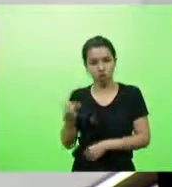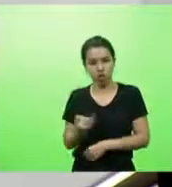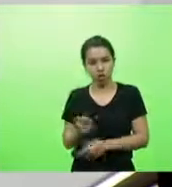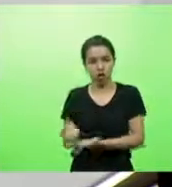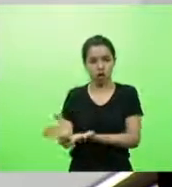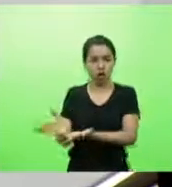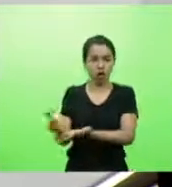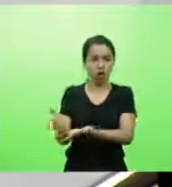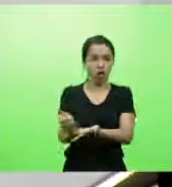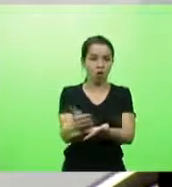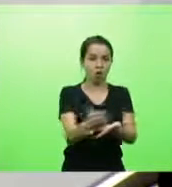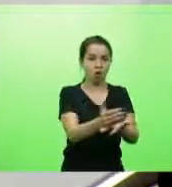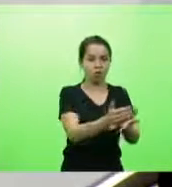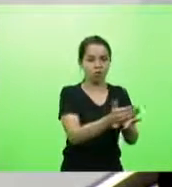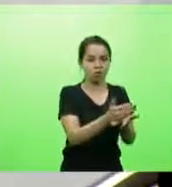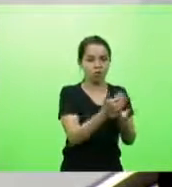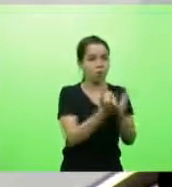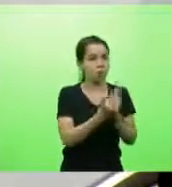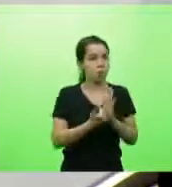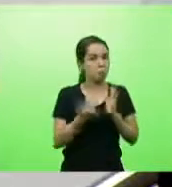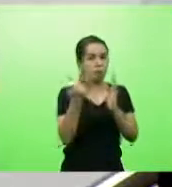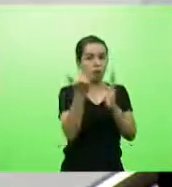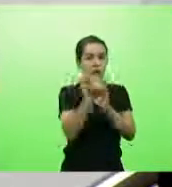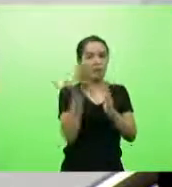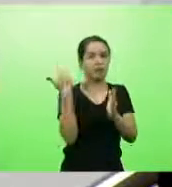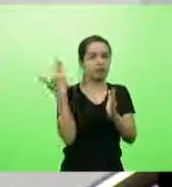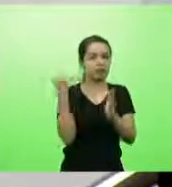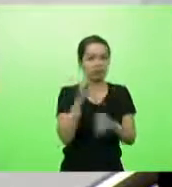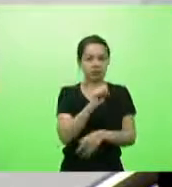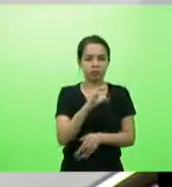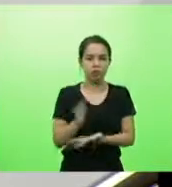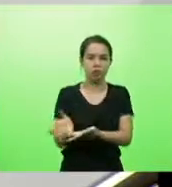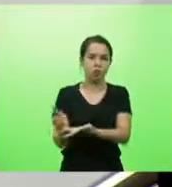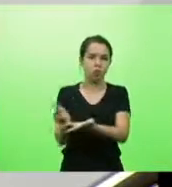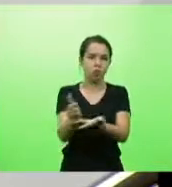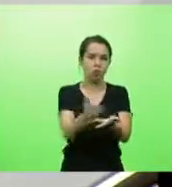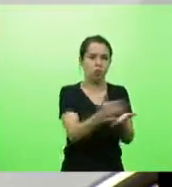Catarina nunca arrecadou tanto dinheiro em um janeiro,